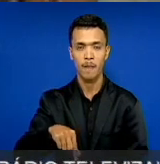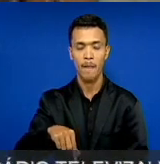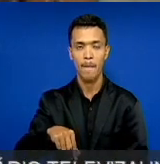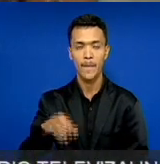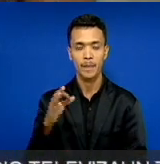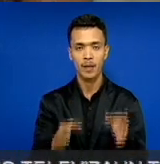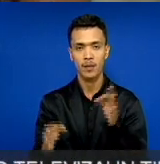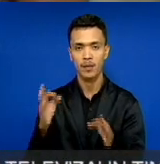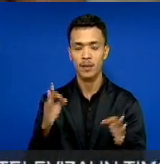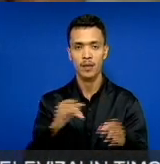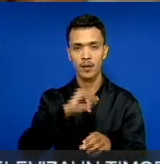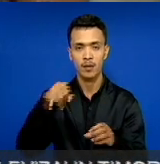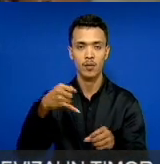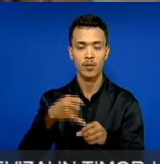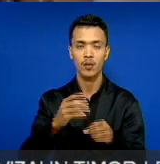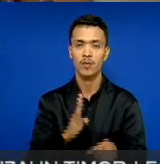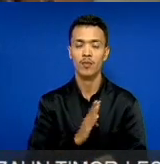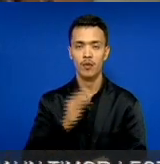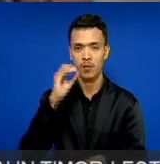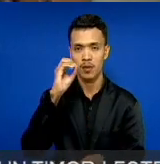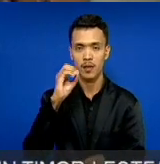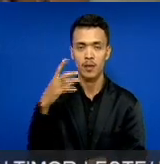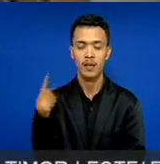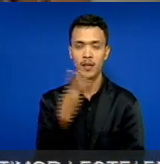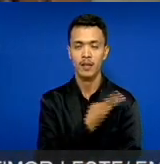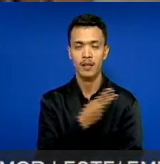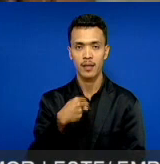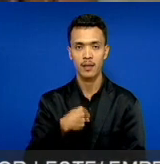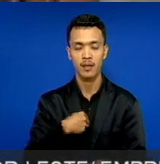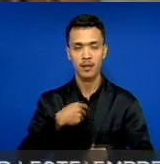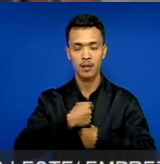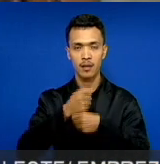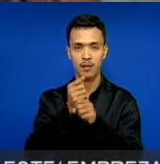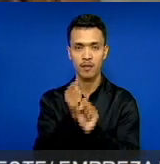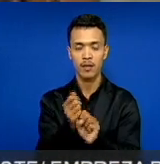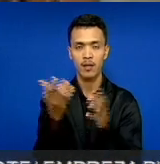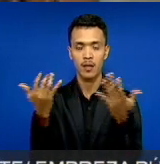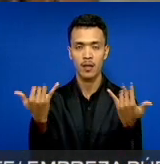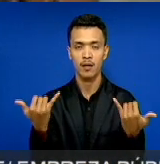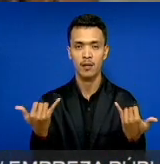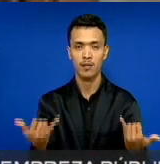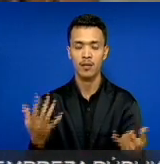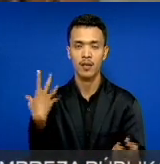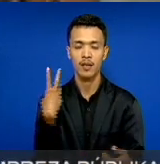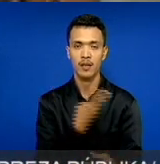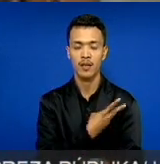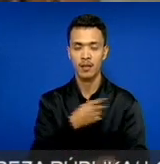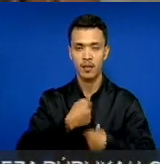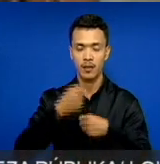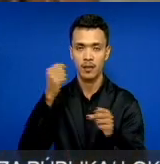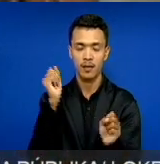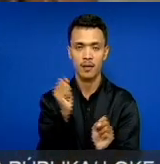mas Bobonaru, mas ita nia produção mak to agora ne ita so